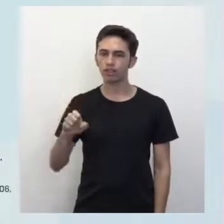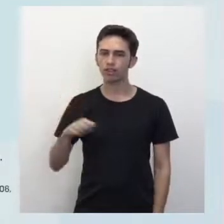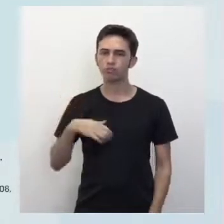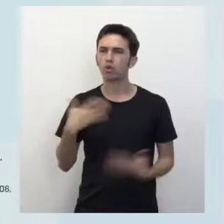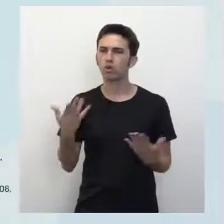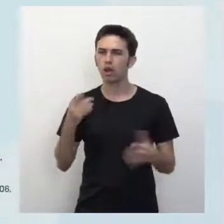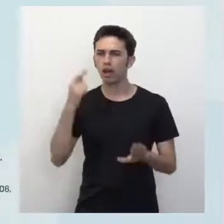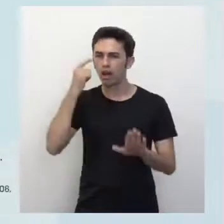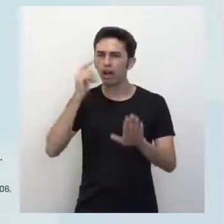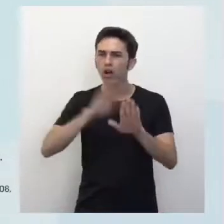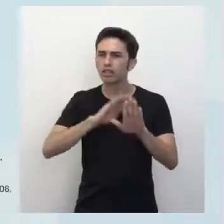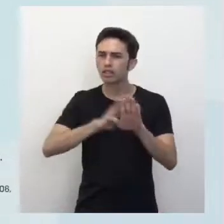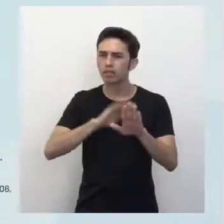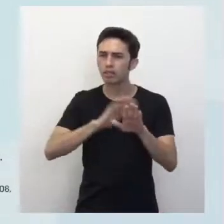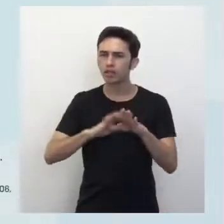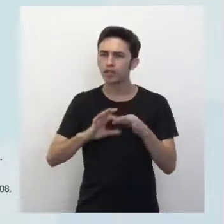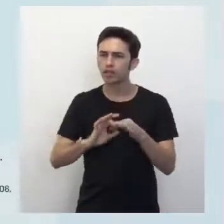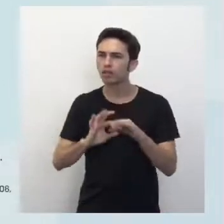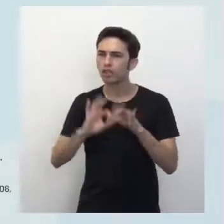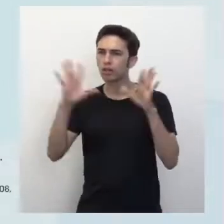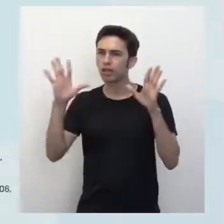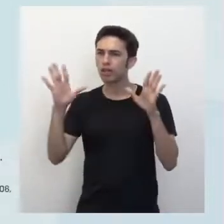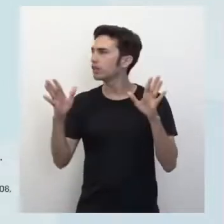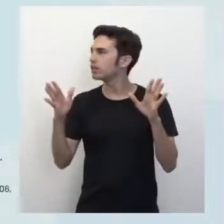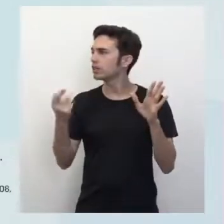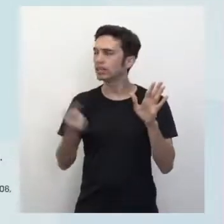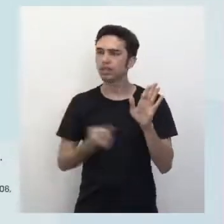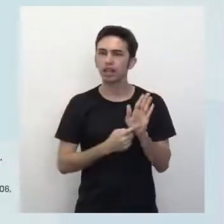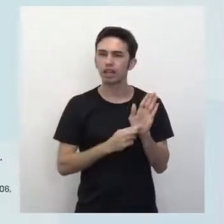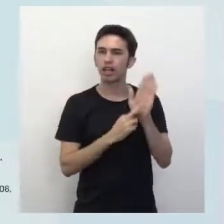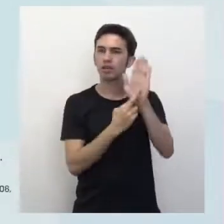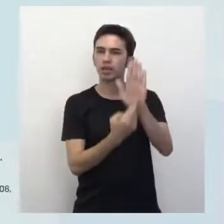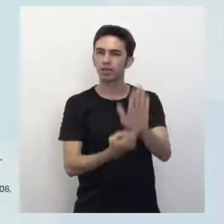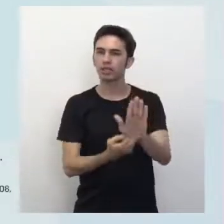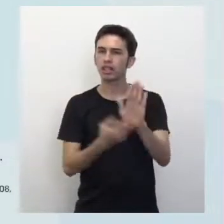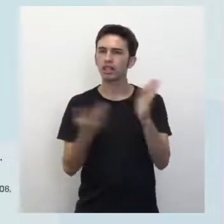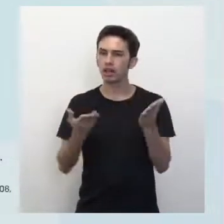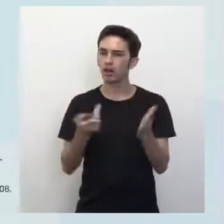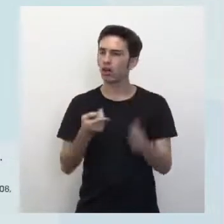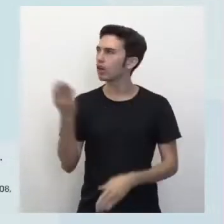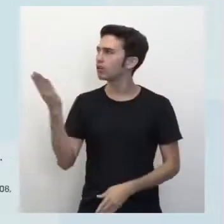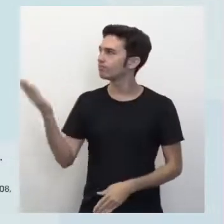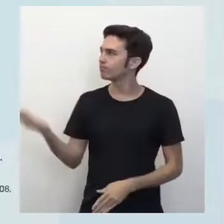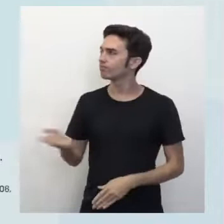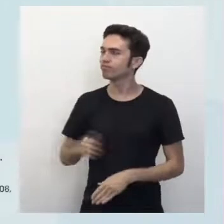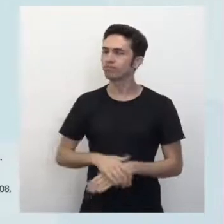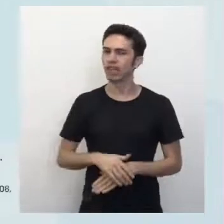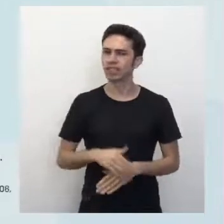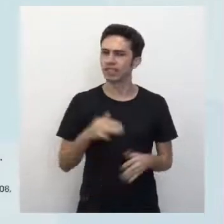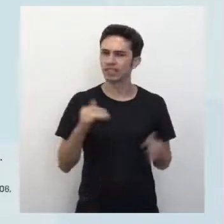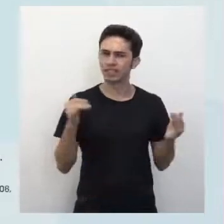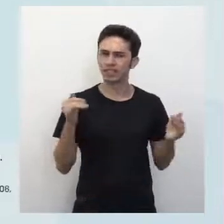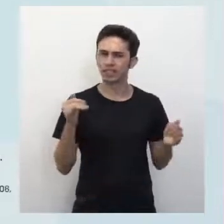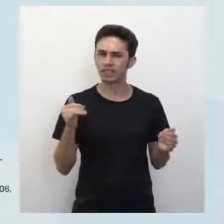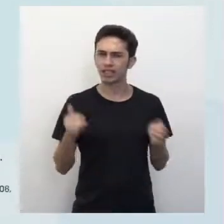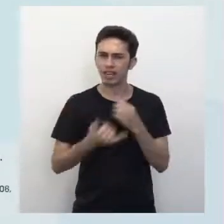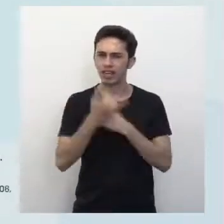está representada nessa tragédia grega do Édipo Rei? O que vocês acham,